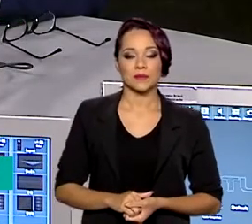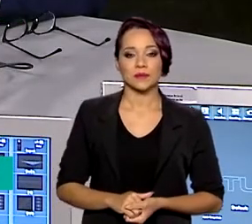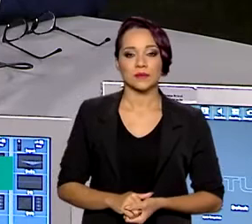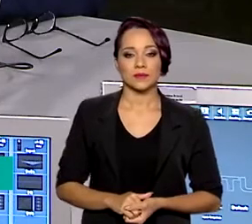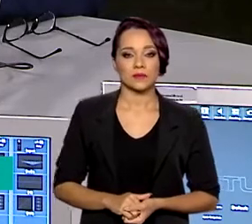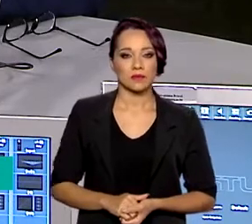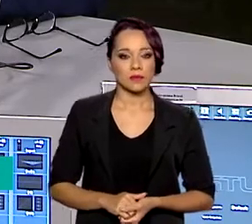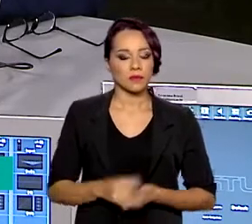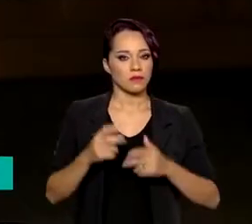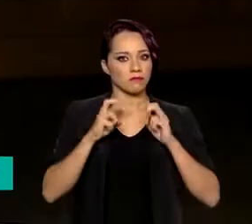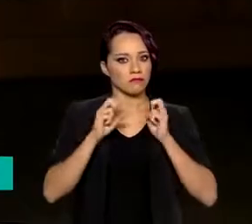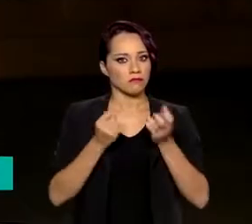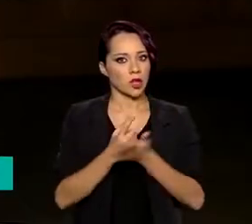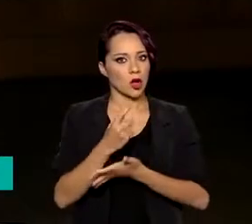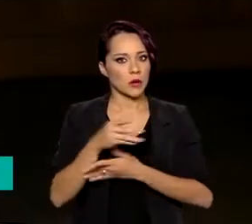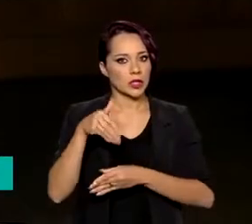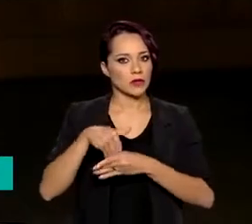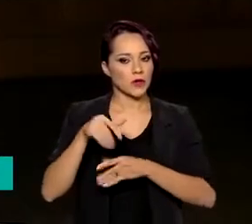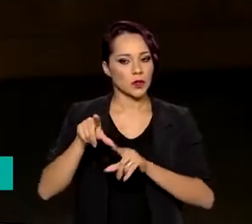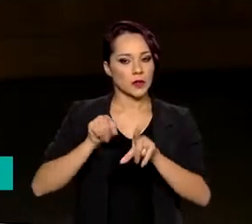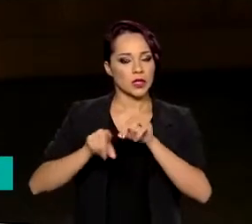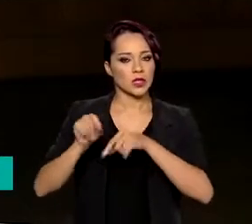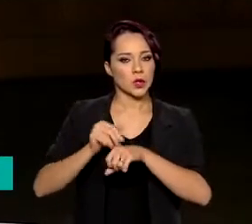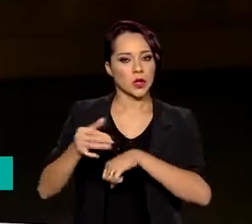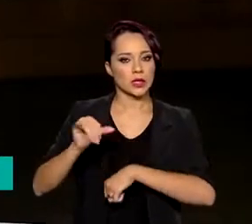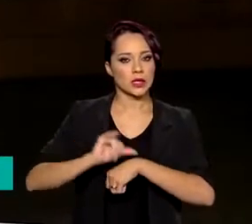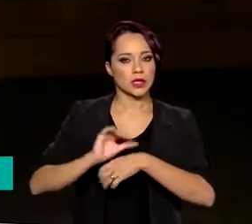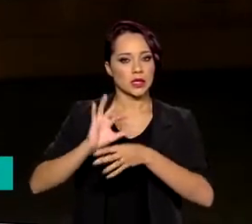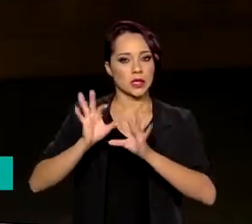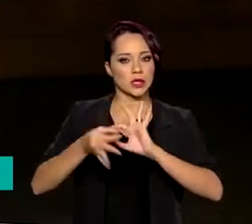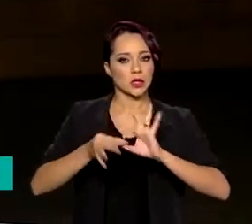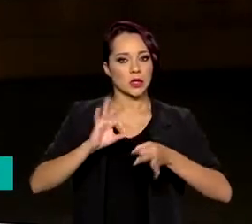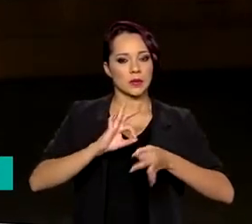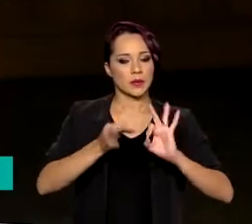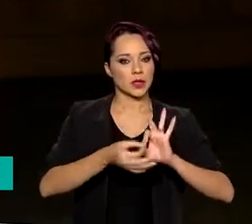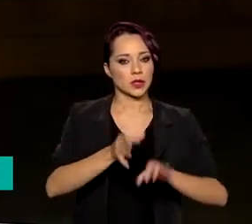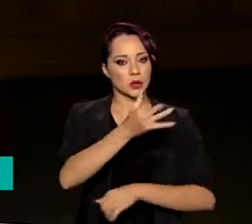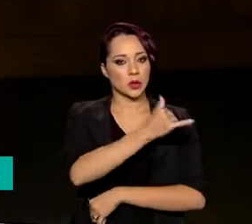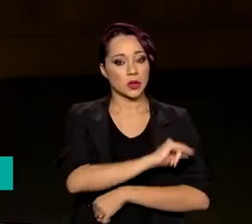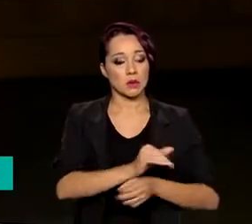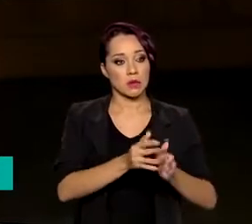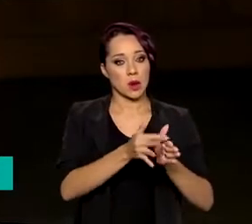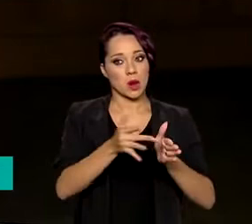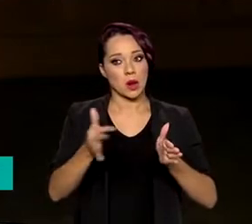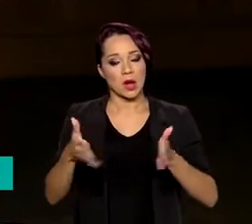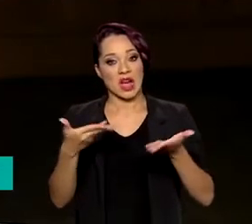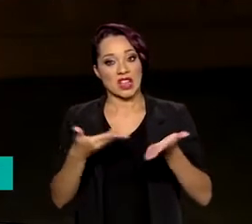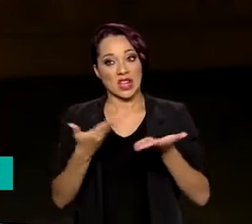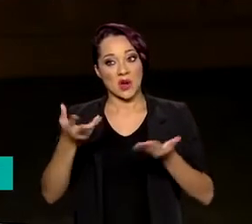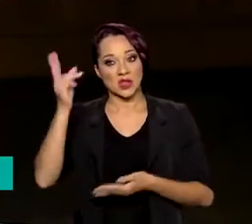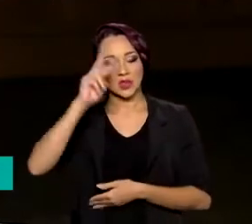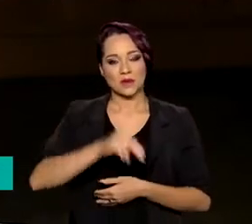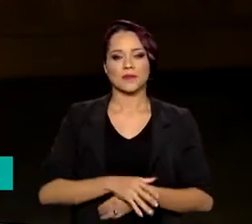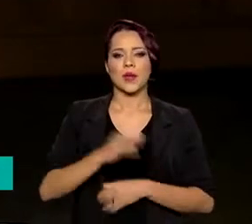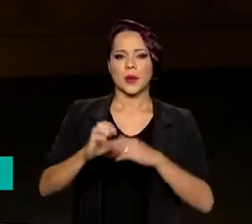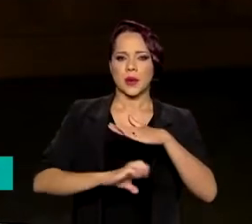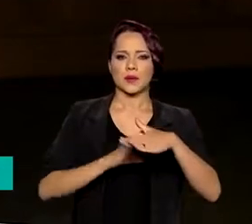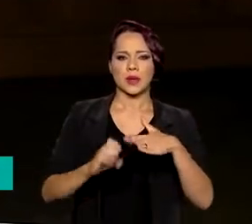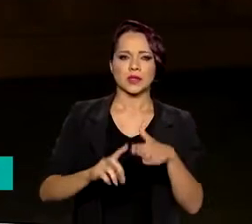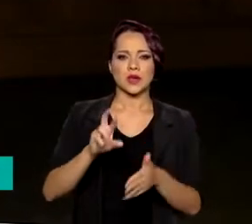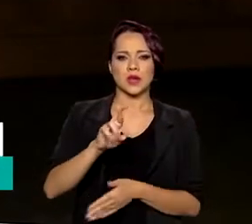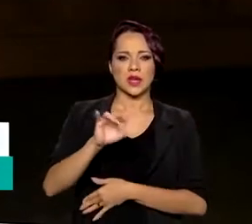O escândalo da compra de votos para a escolha da sede dos Jogos Olímpicos do Rio de Janeiro rende até hoje. O empresário conhecido como Rei